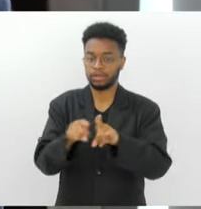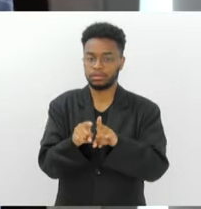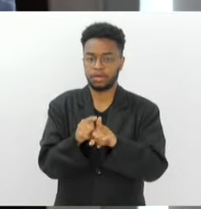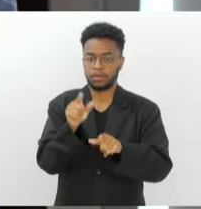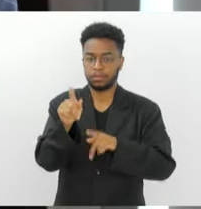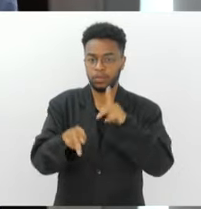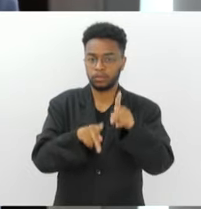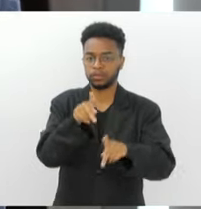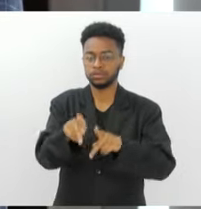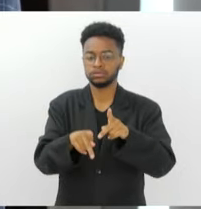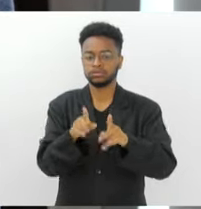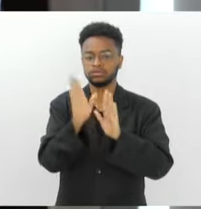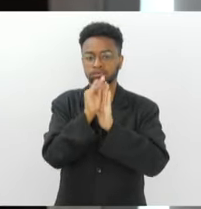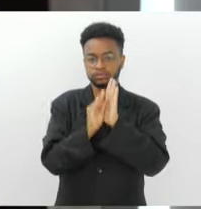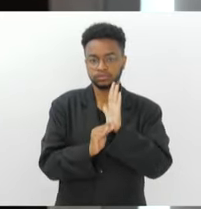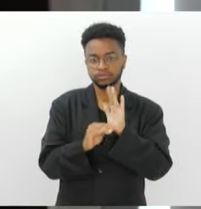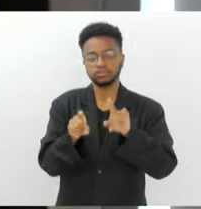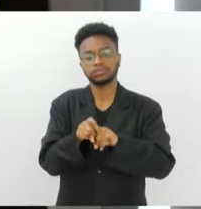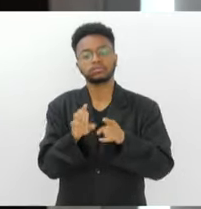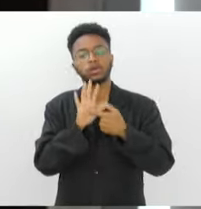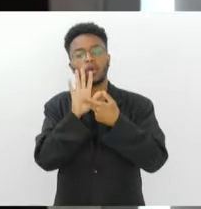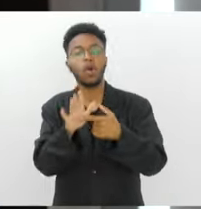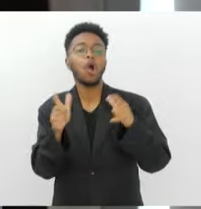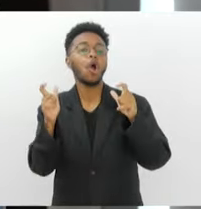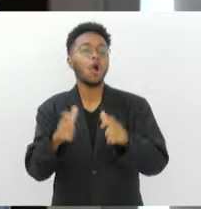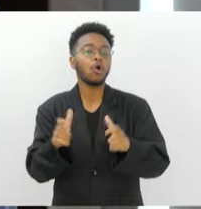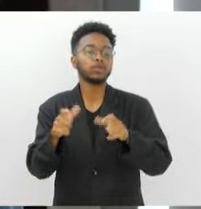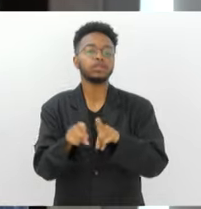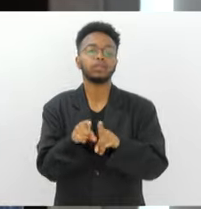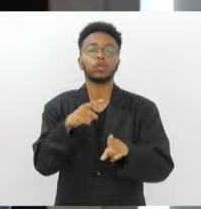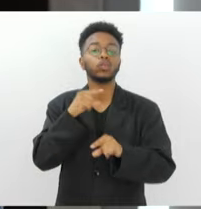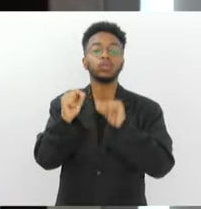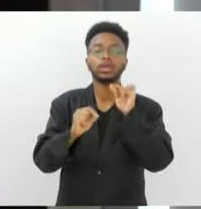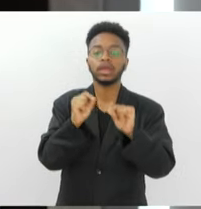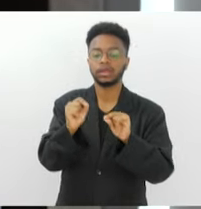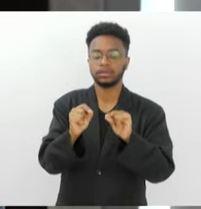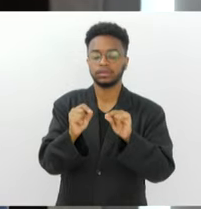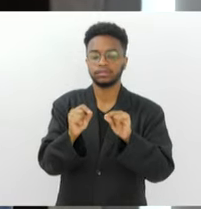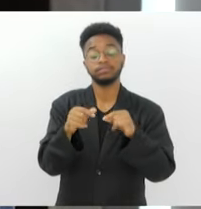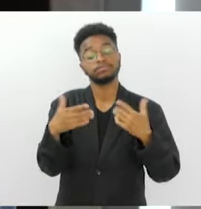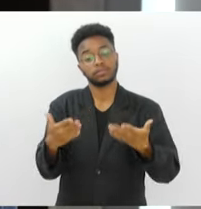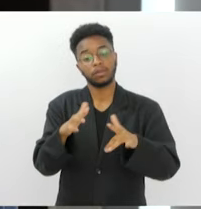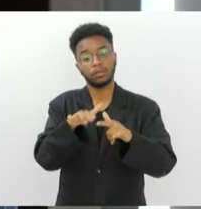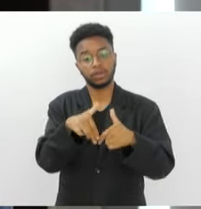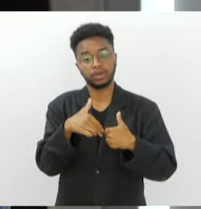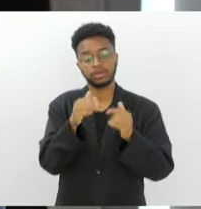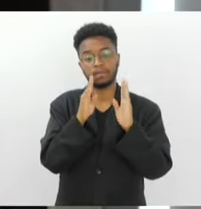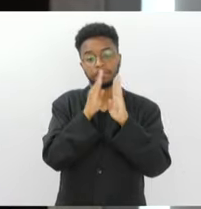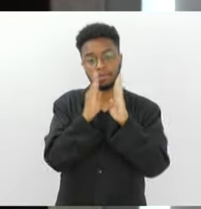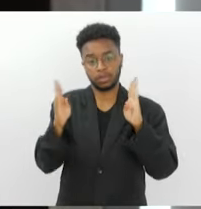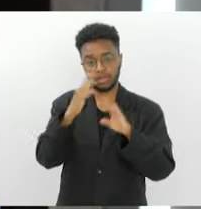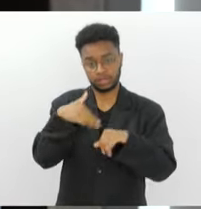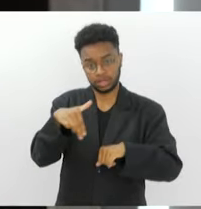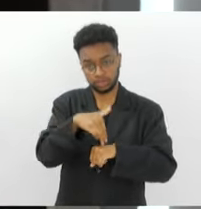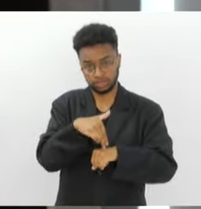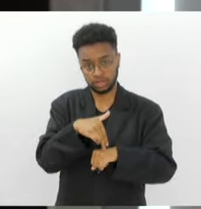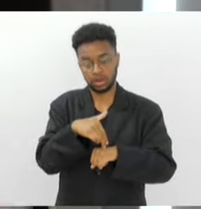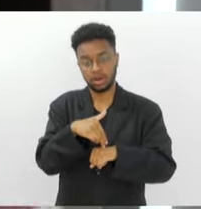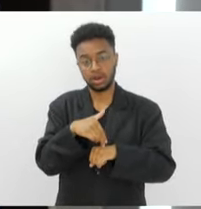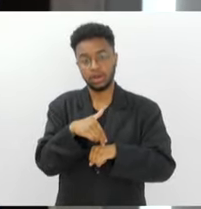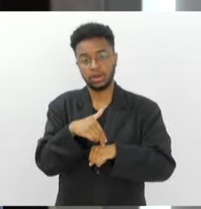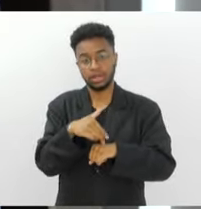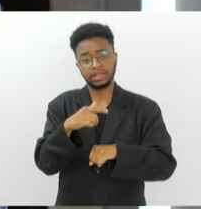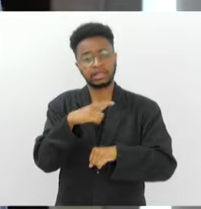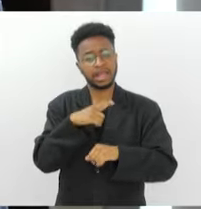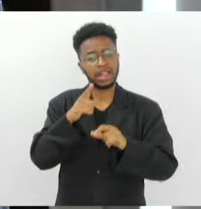população esse conteúdo, dizer onde está, dizer aquilo que nós temos. Por isso que a Biblioteca Nacional, e eu dizendo antes, ela tem todas